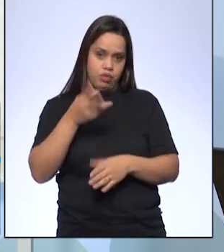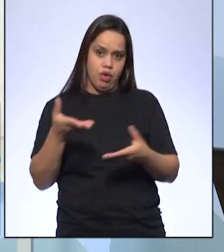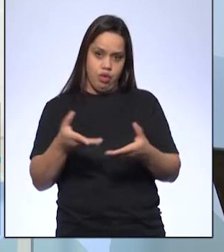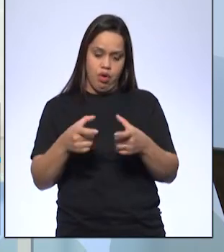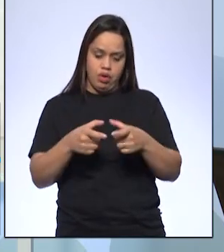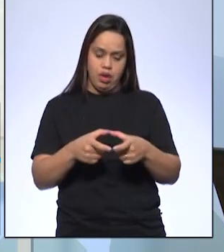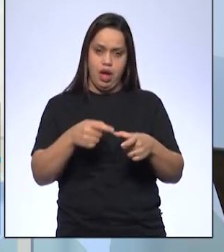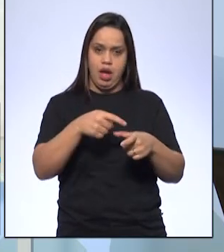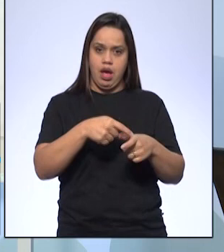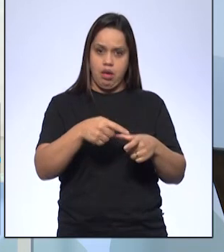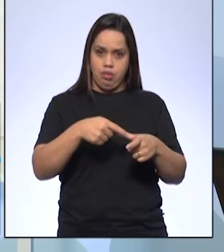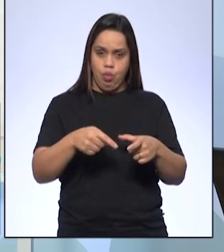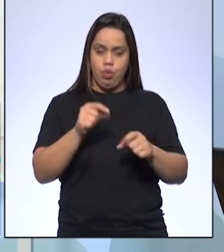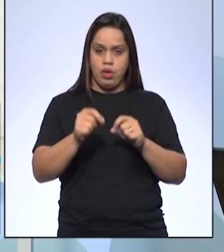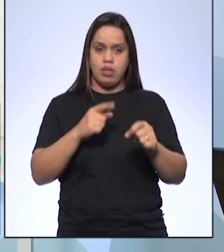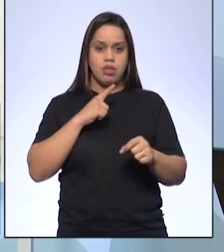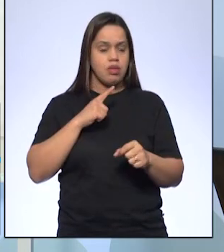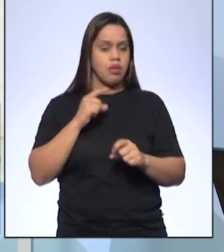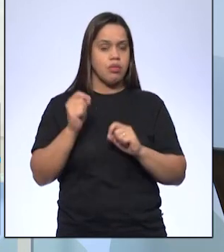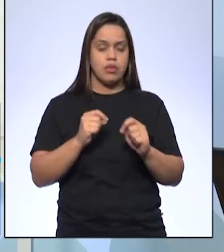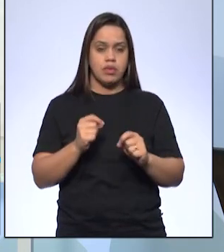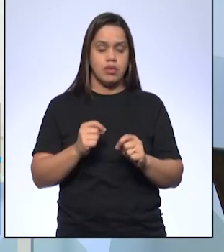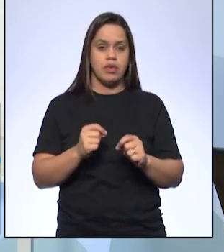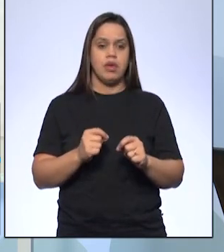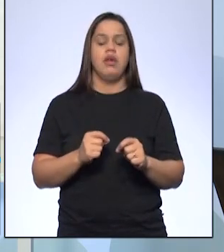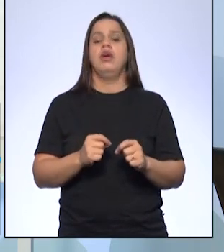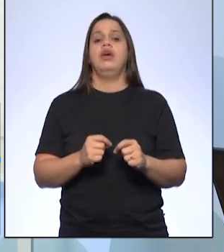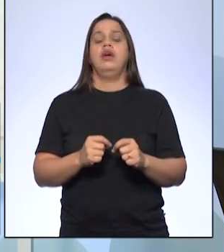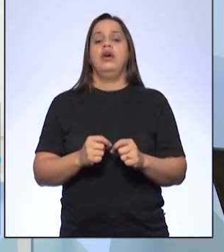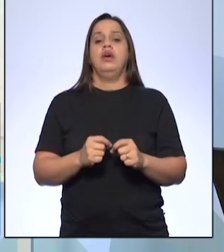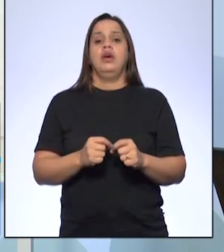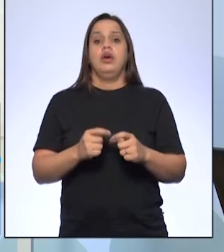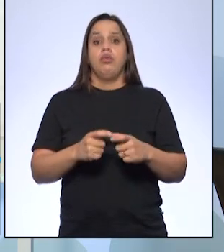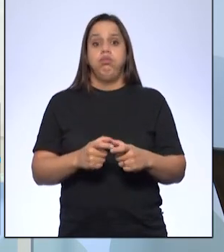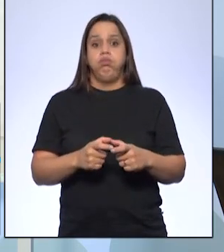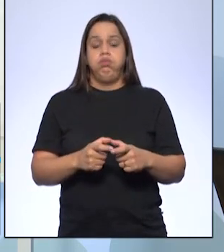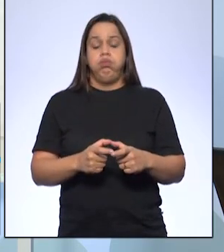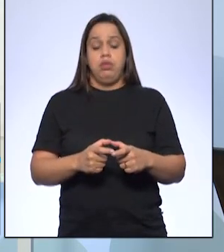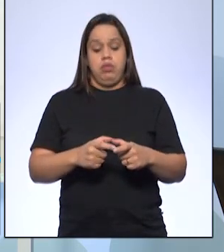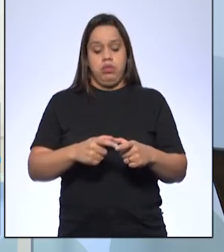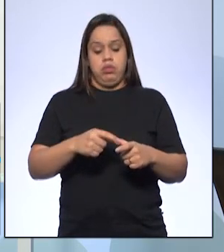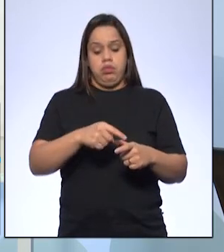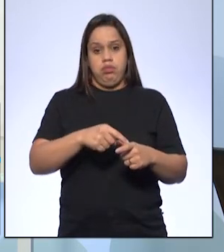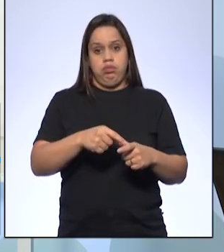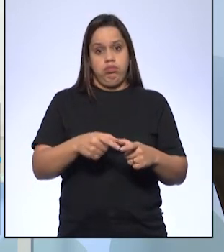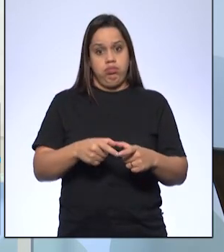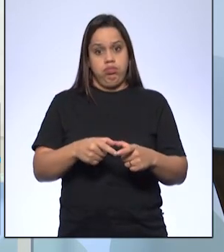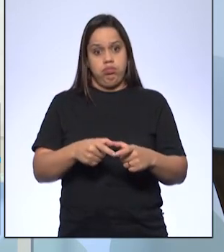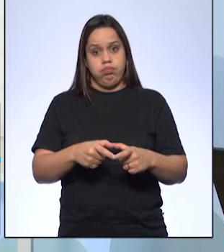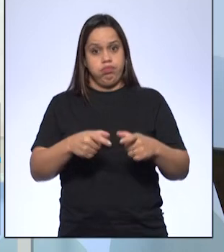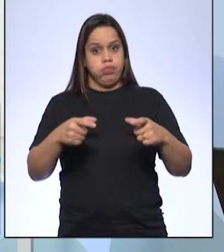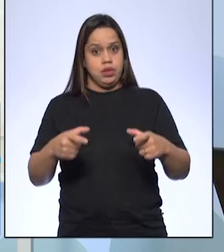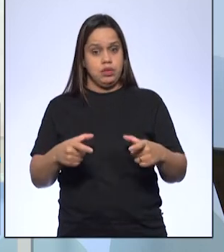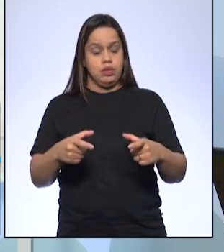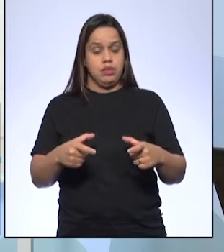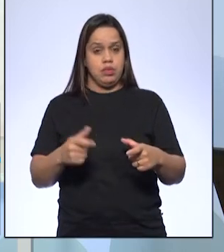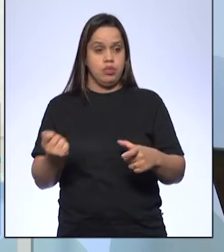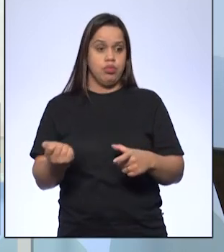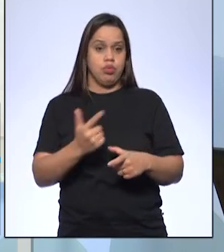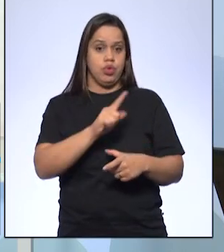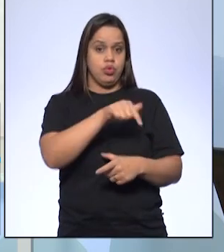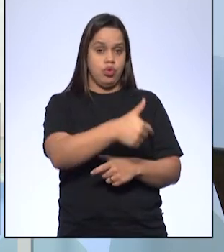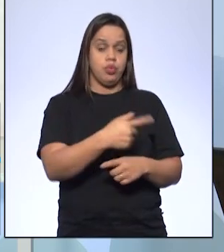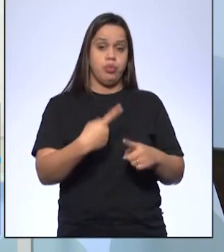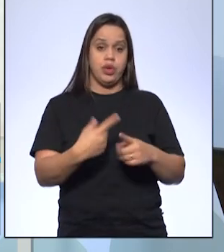aí, ele geralmente tem uma parte muito grande das demais. Geralmente, não é sempre, não é uma regra. Por quê? Porque ele